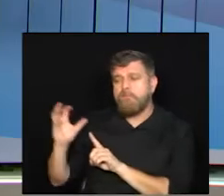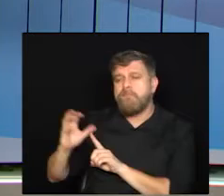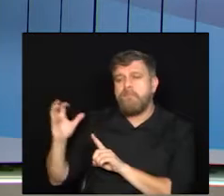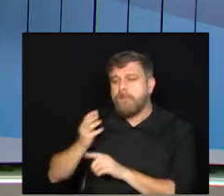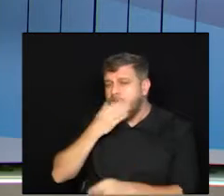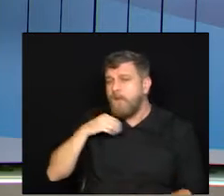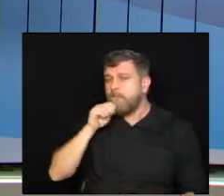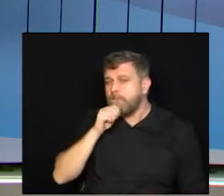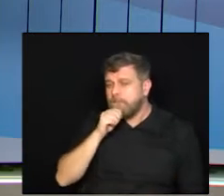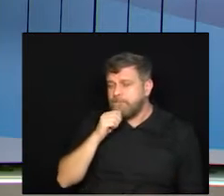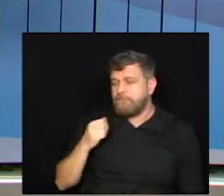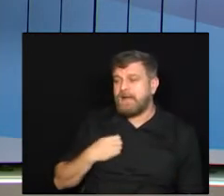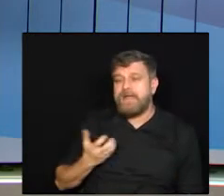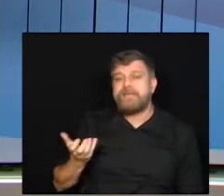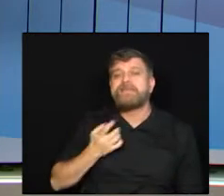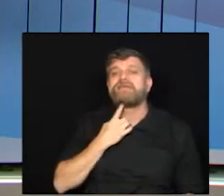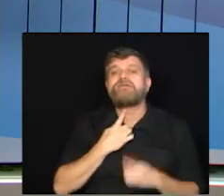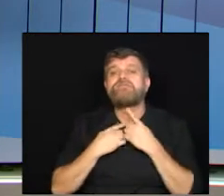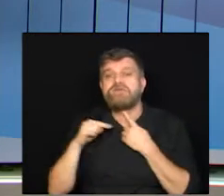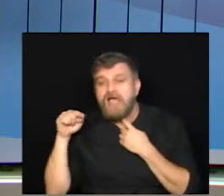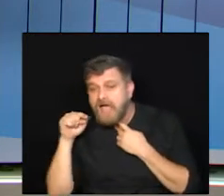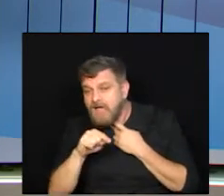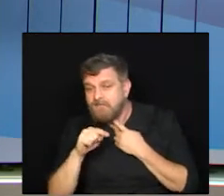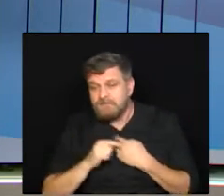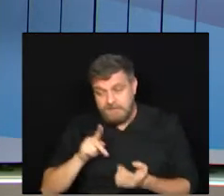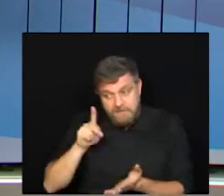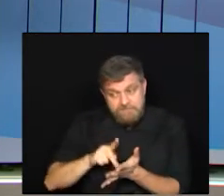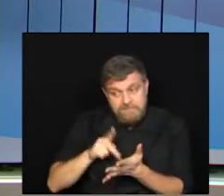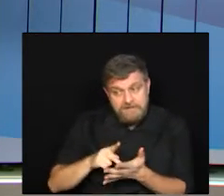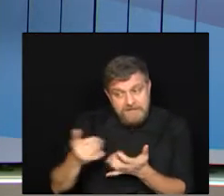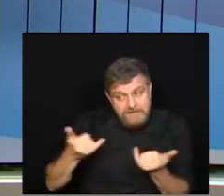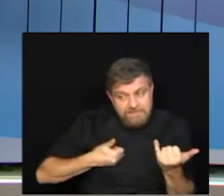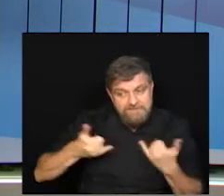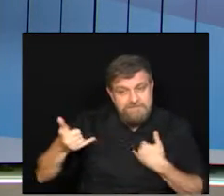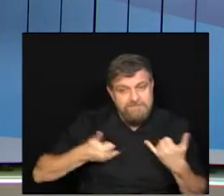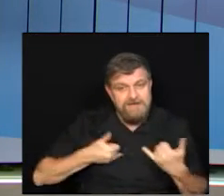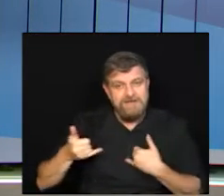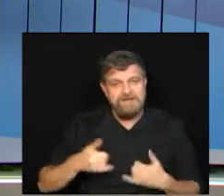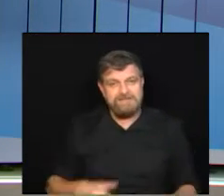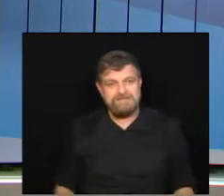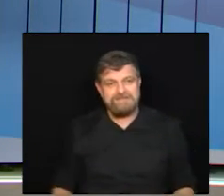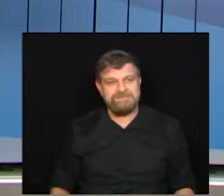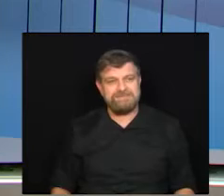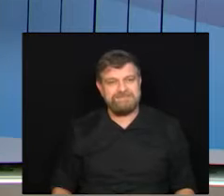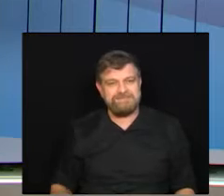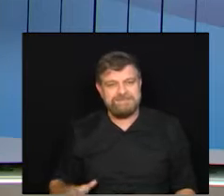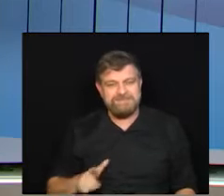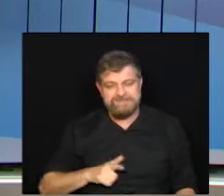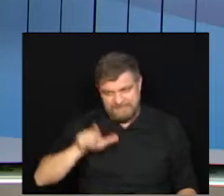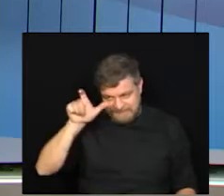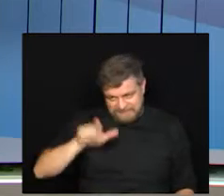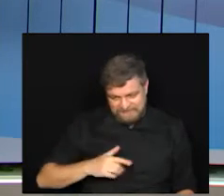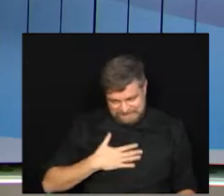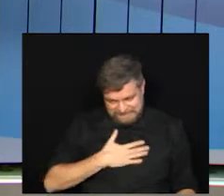pai queria que você fosse um atleta? Fala a verdade aqui pra gente, hein, Juninho? Você é meio a contragosto